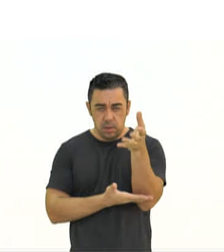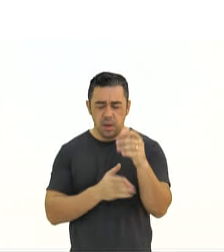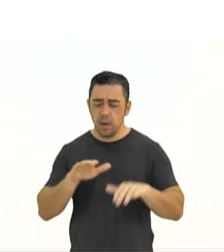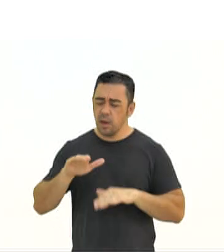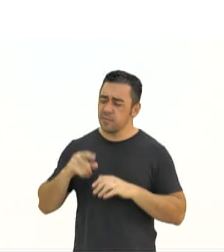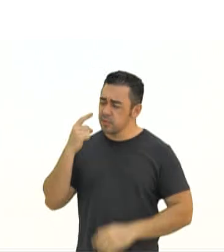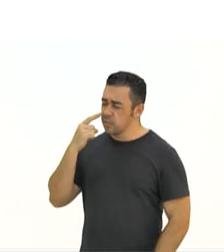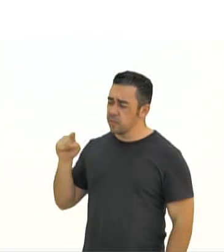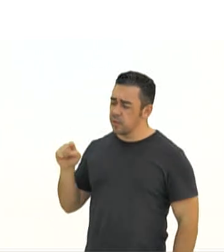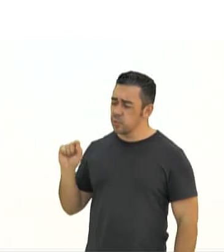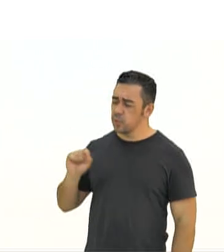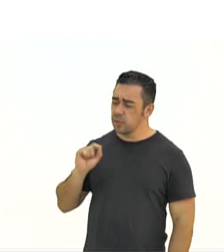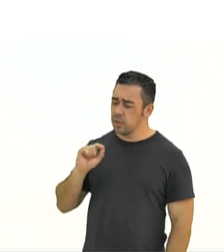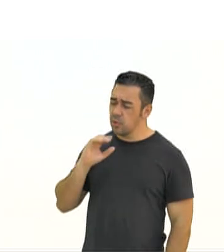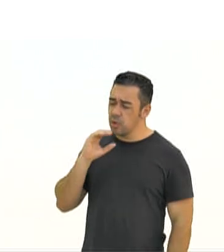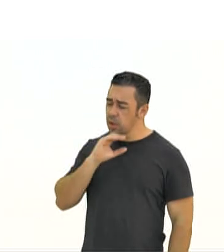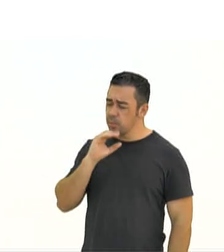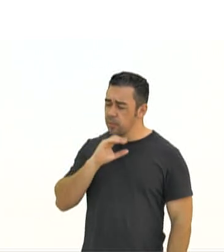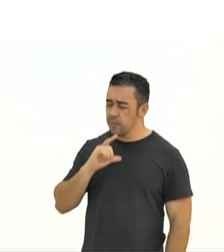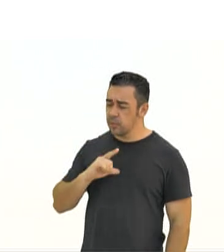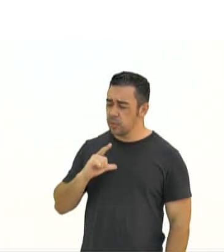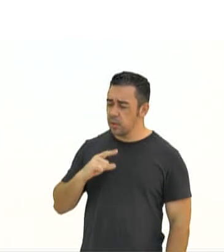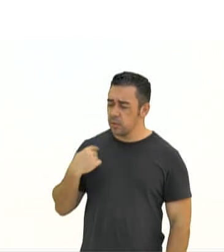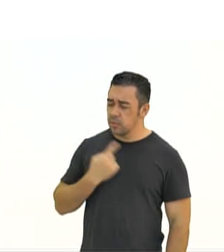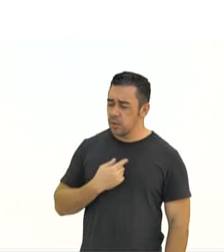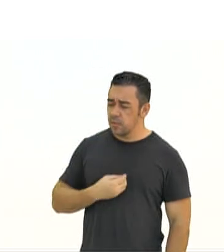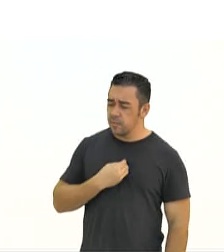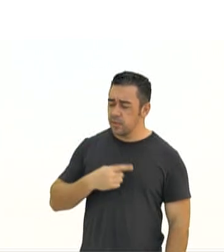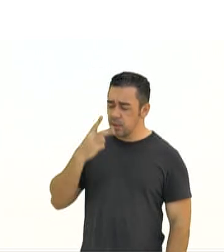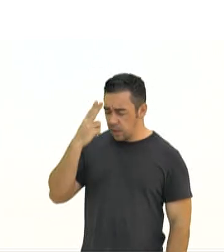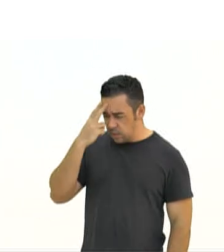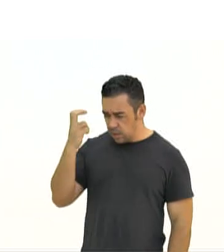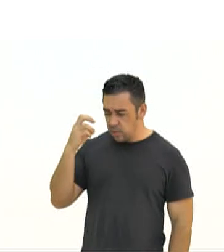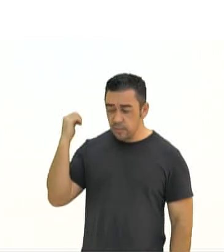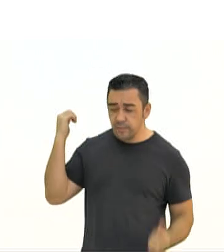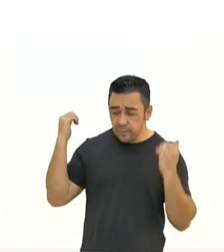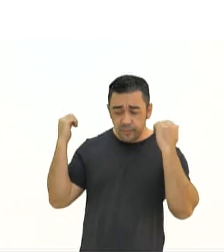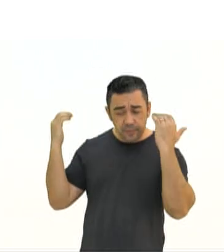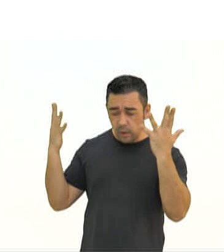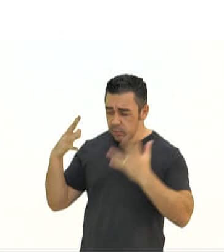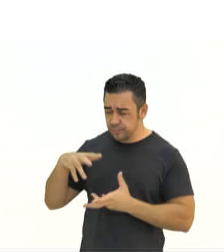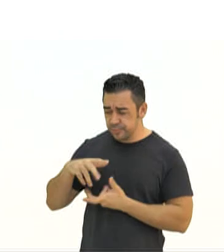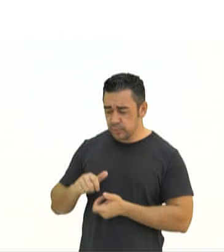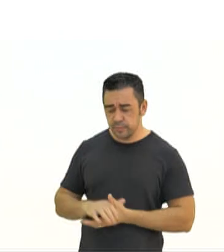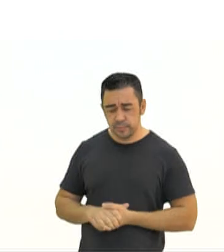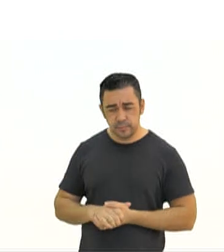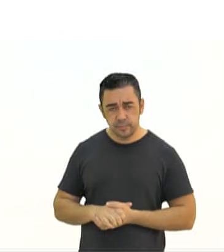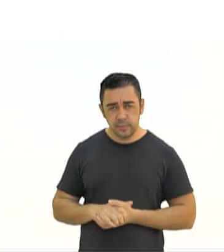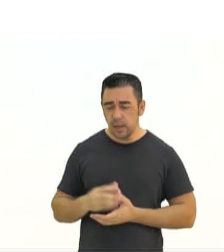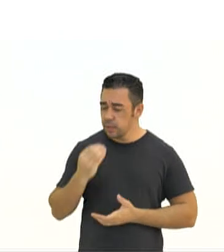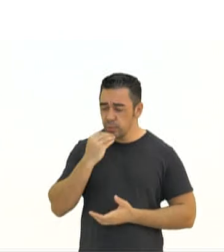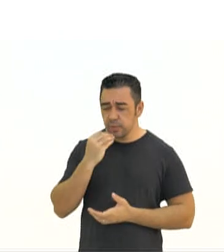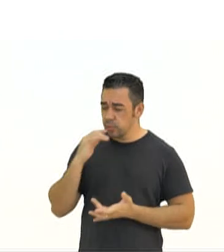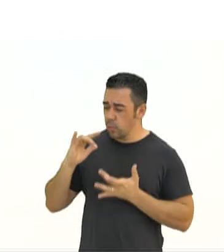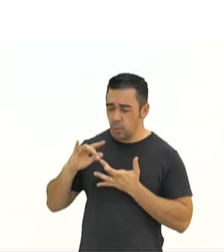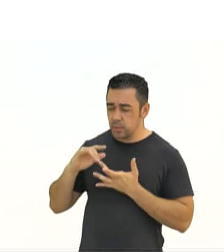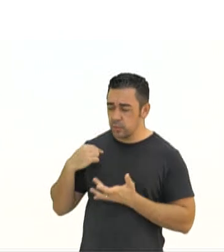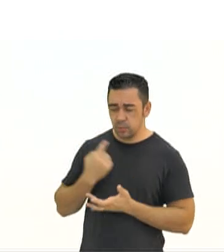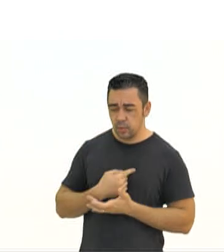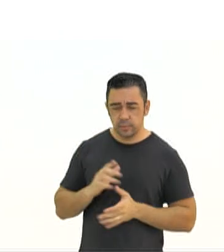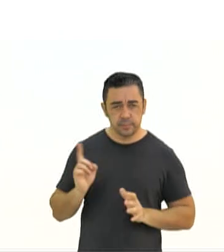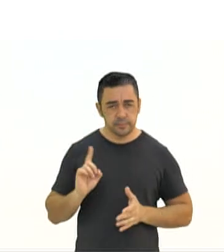que o indício mais óbvio que existem formas de vida inteligente fora da Terra e que nenhuma delas tentou entrar em contato